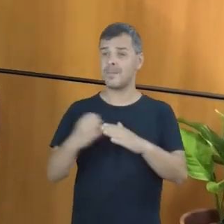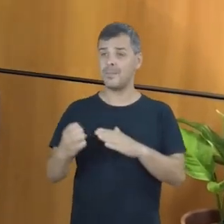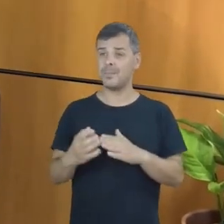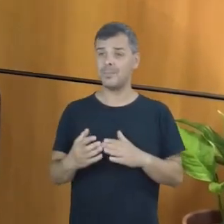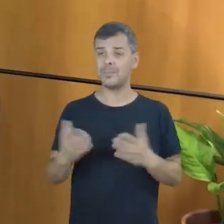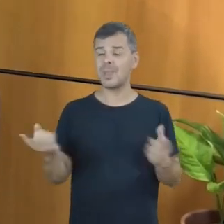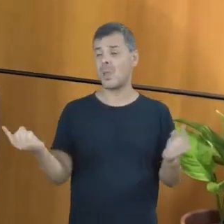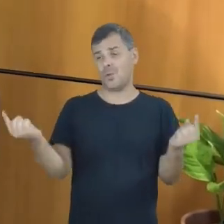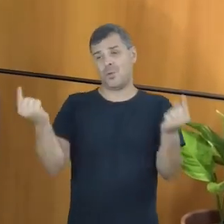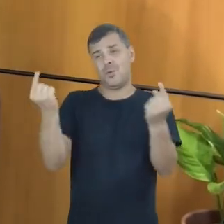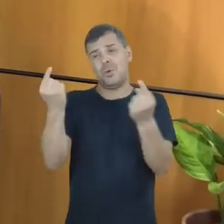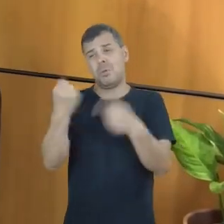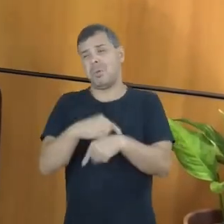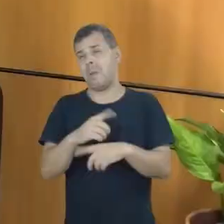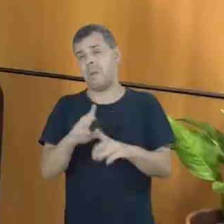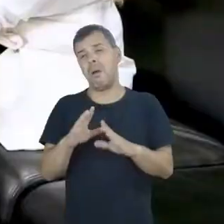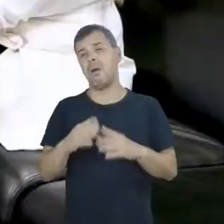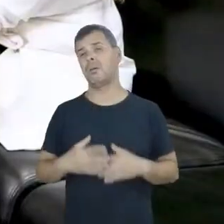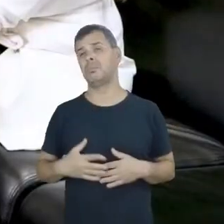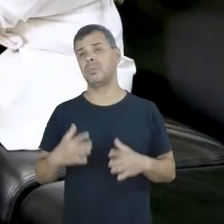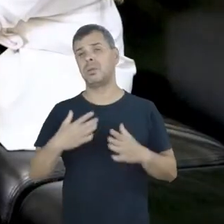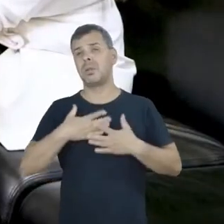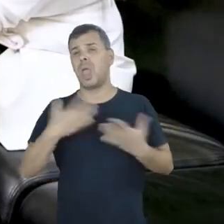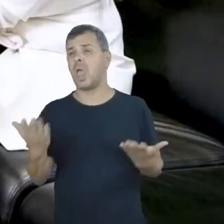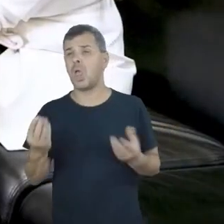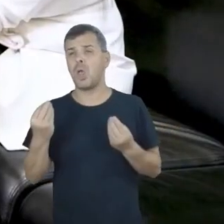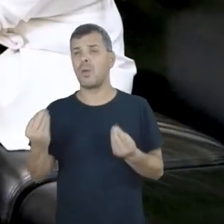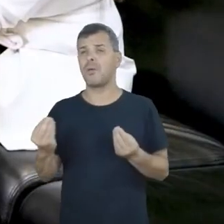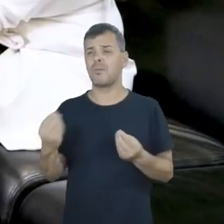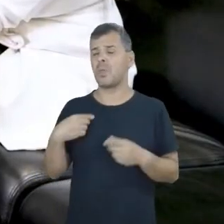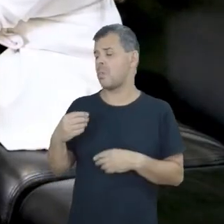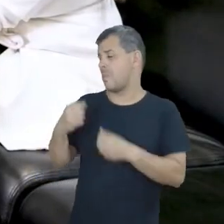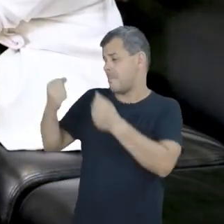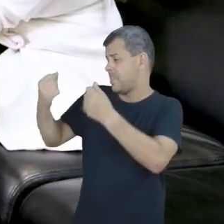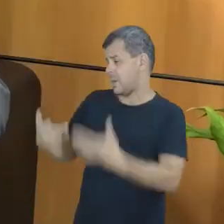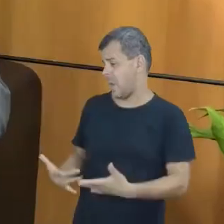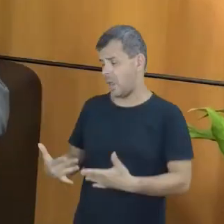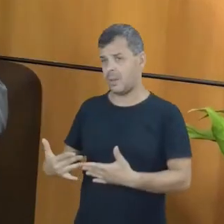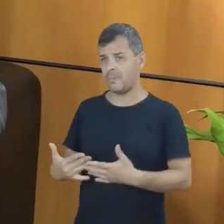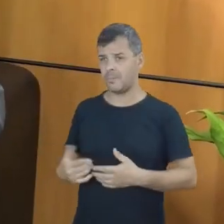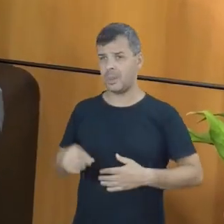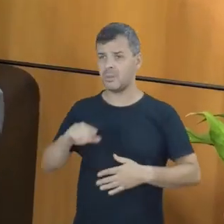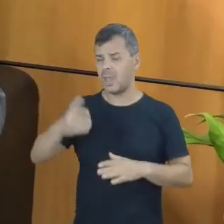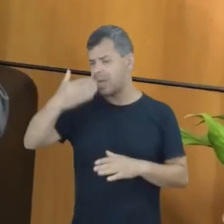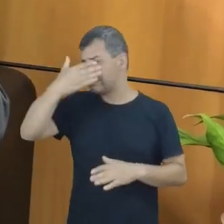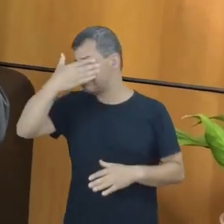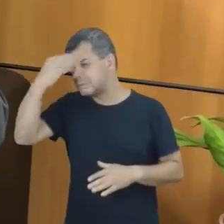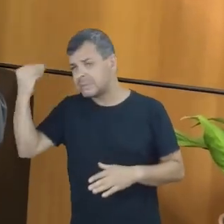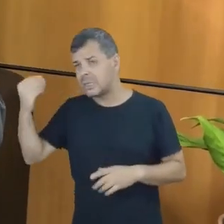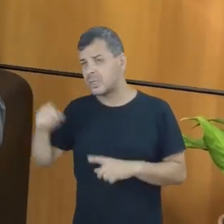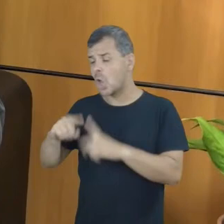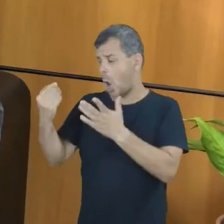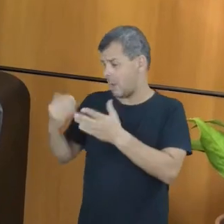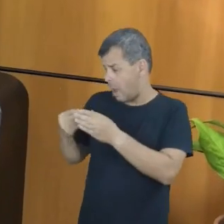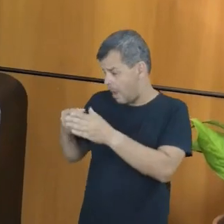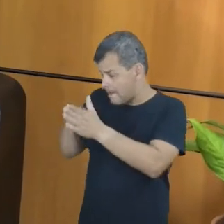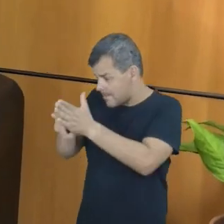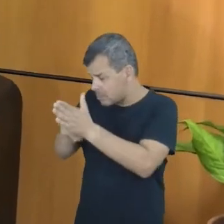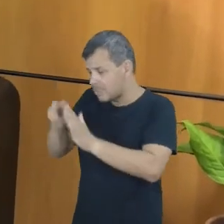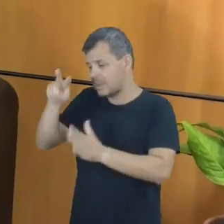estou dizendo, é o contrário, mas eu não foi isso que me falaram. Ou seja, esquece o que falaram e olha o que está